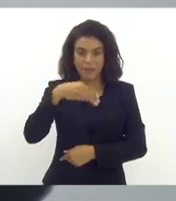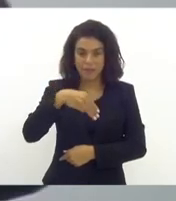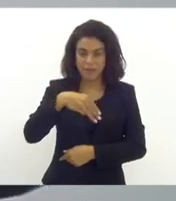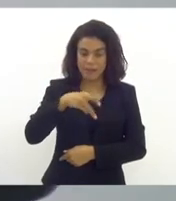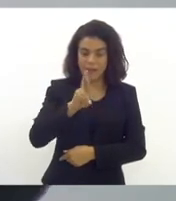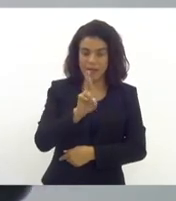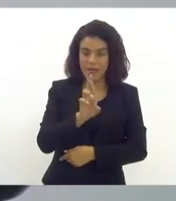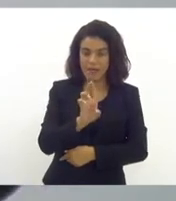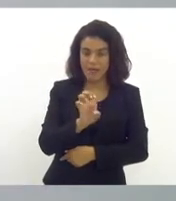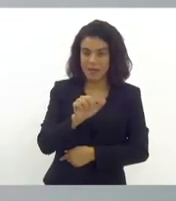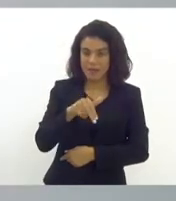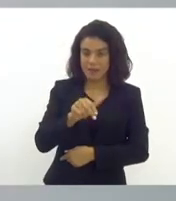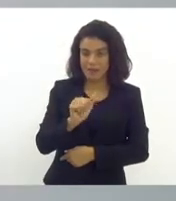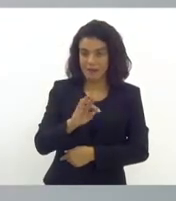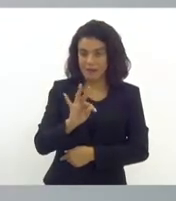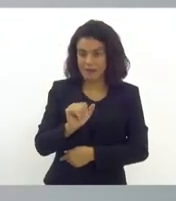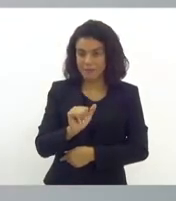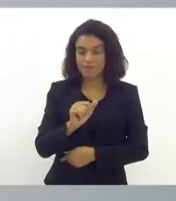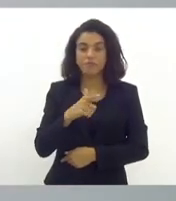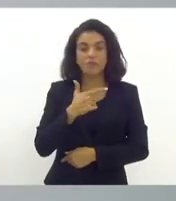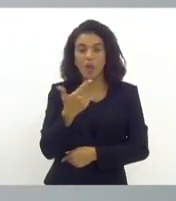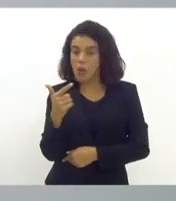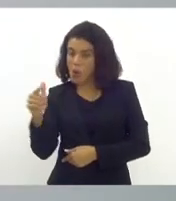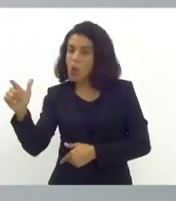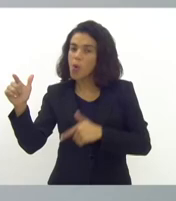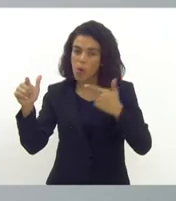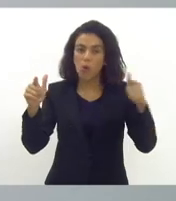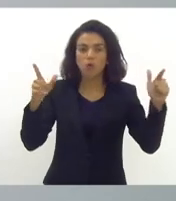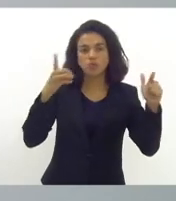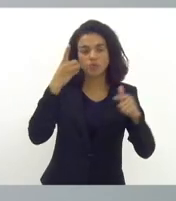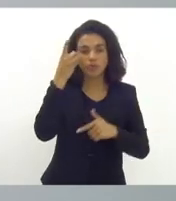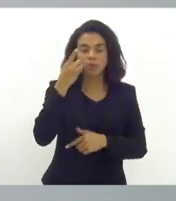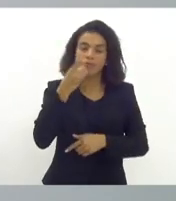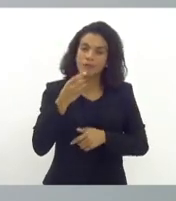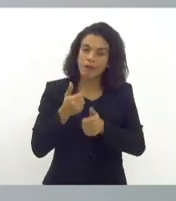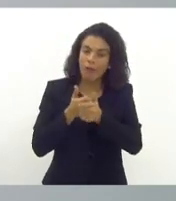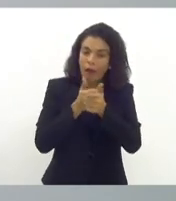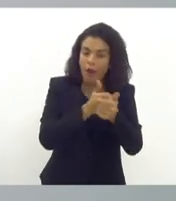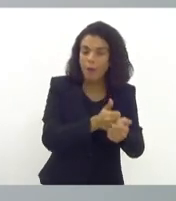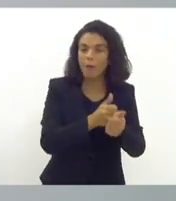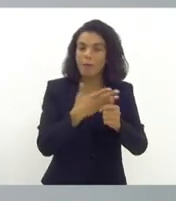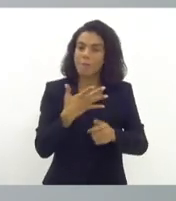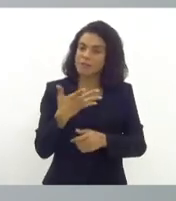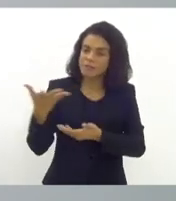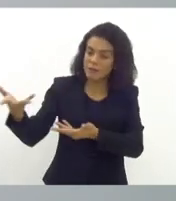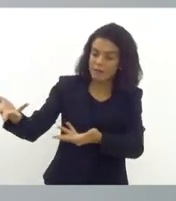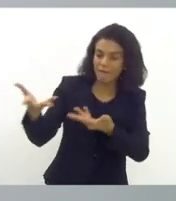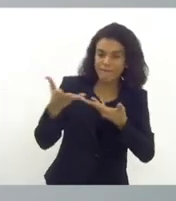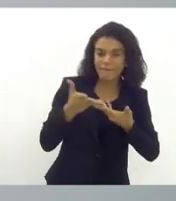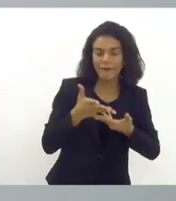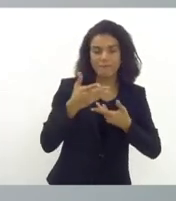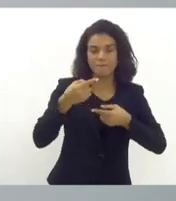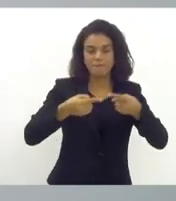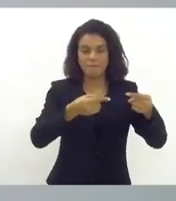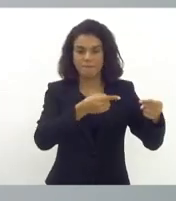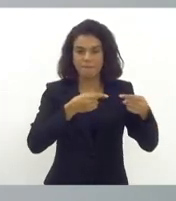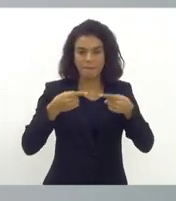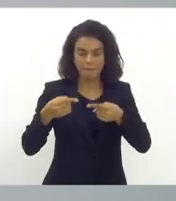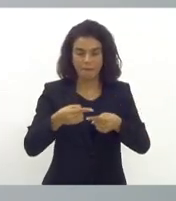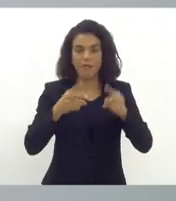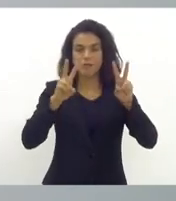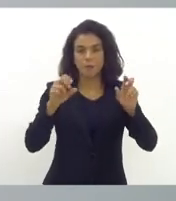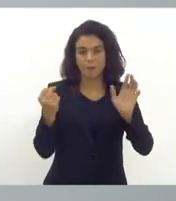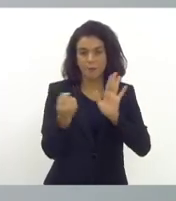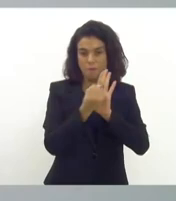outros que estão acompanhando mas que a gente tem que trazer para discussão Principalmente nesse assunto do marco